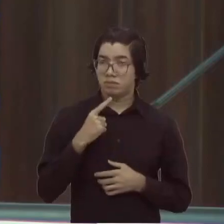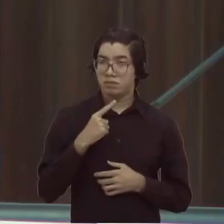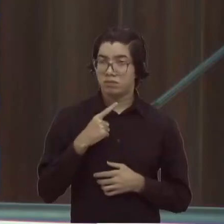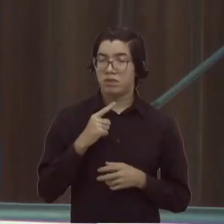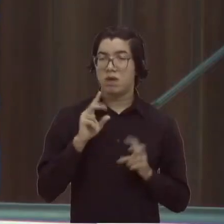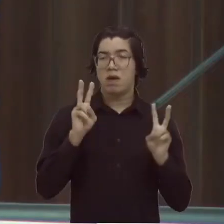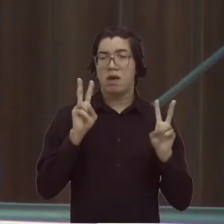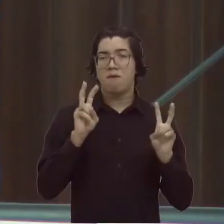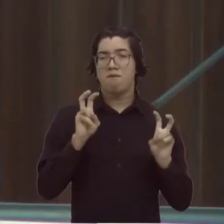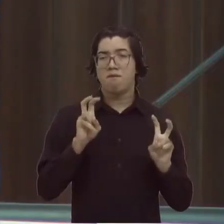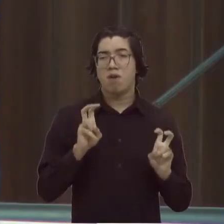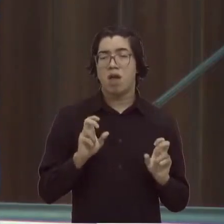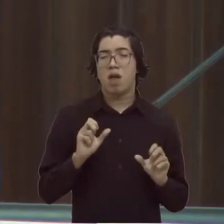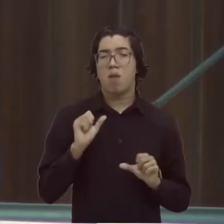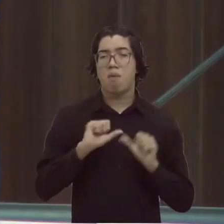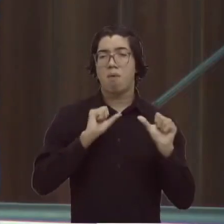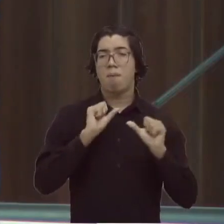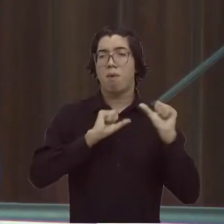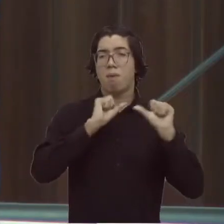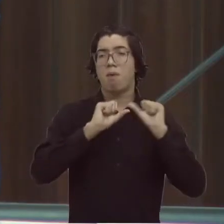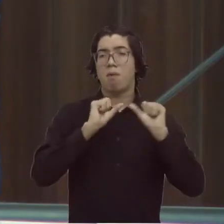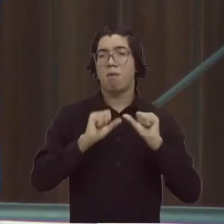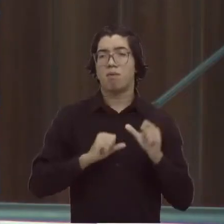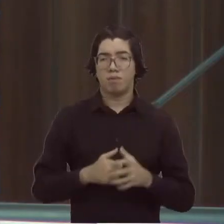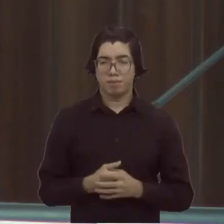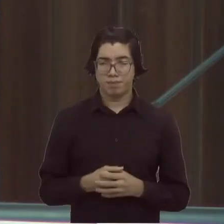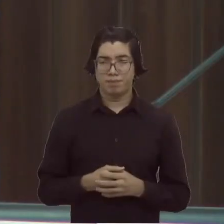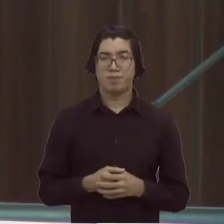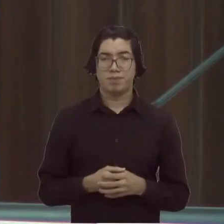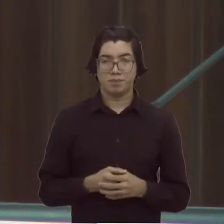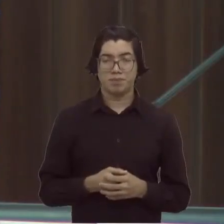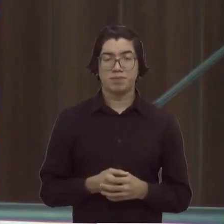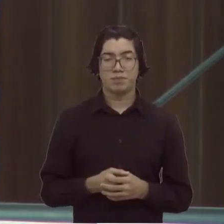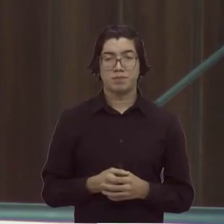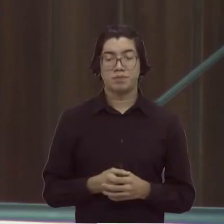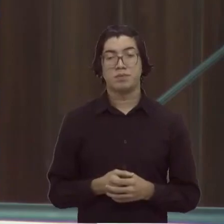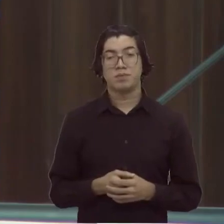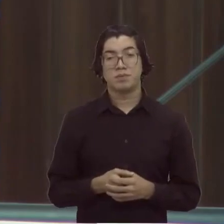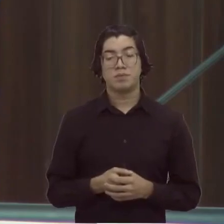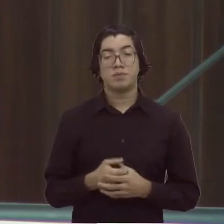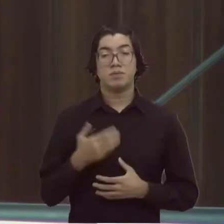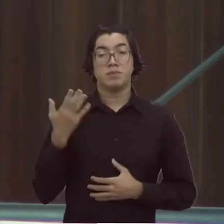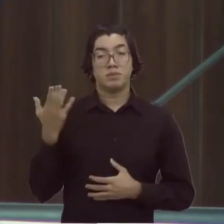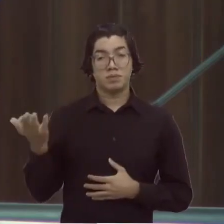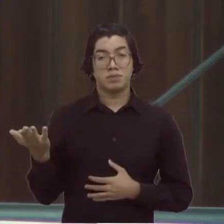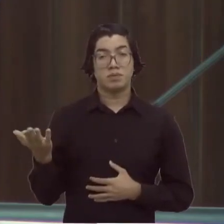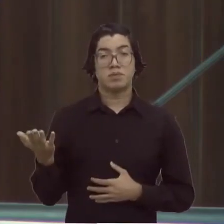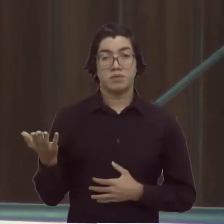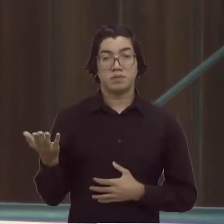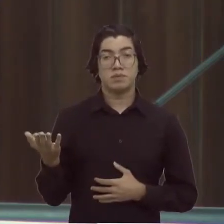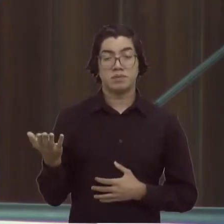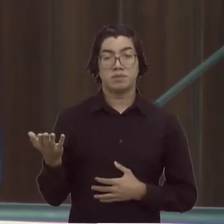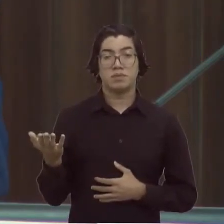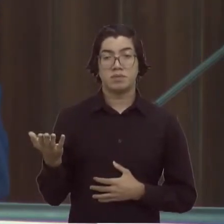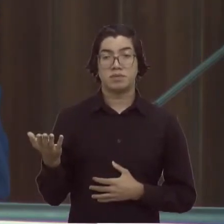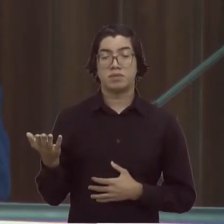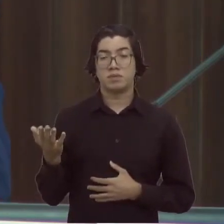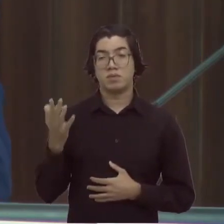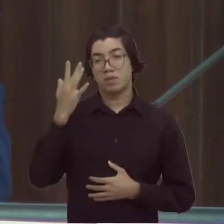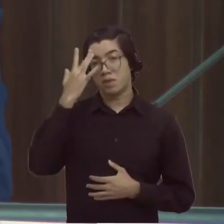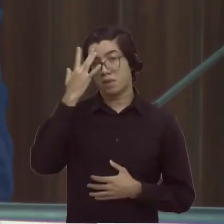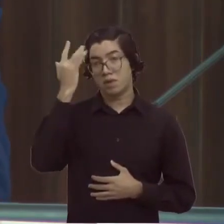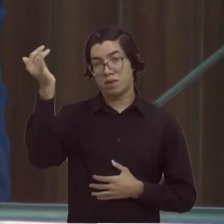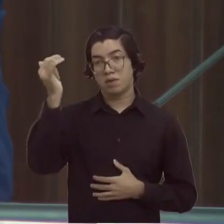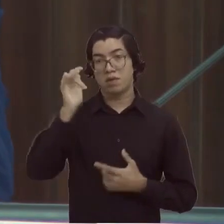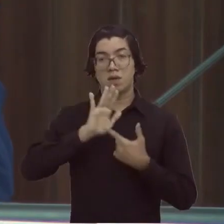série de inovações e dizer em alto e bom som que amanhã vou botar nesse plenário aqui